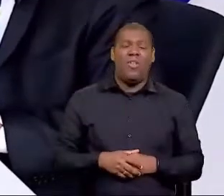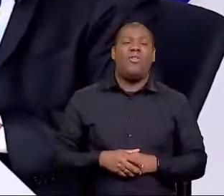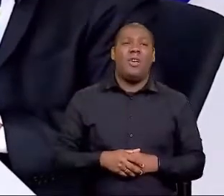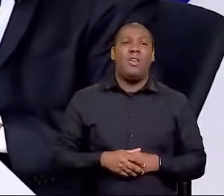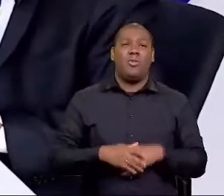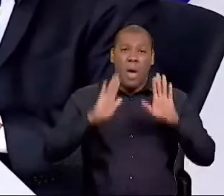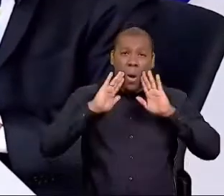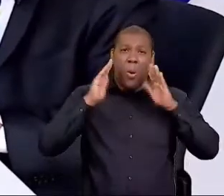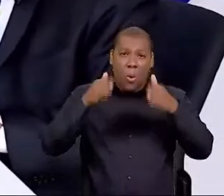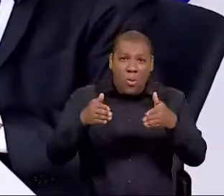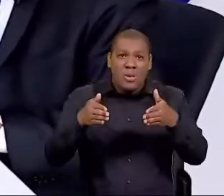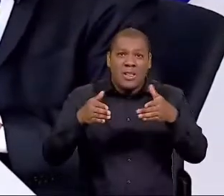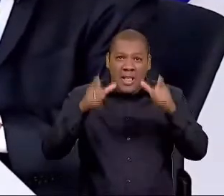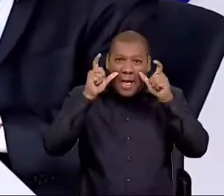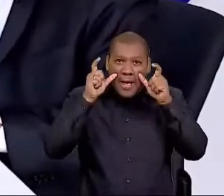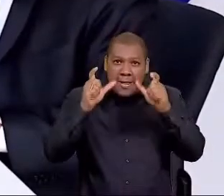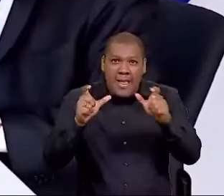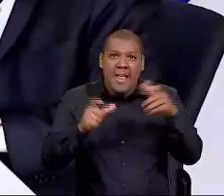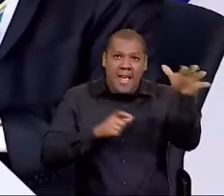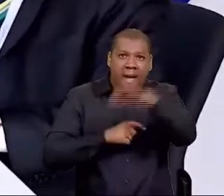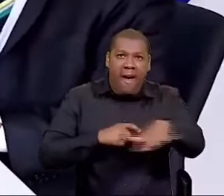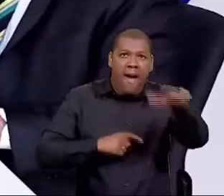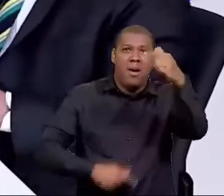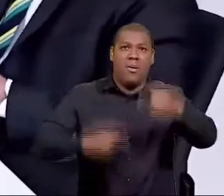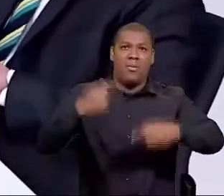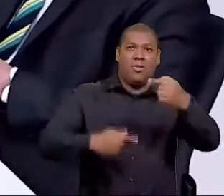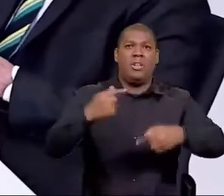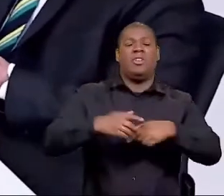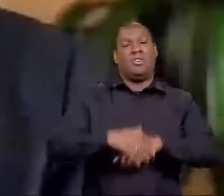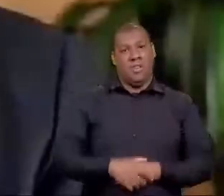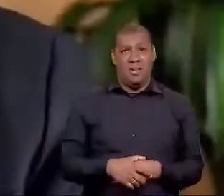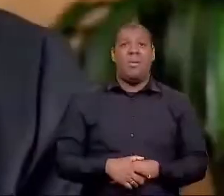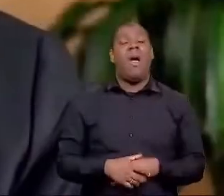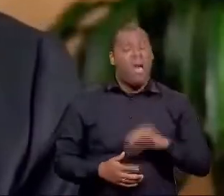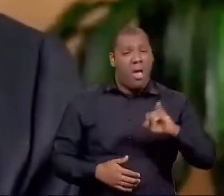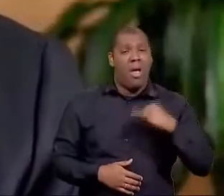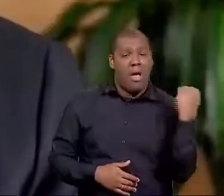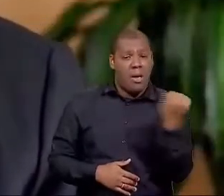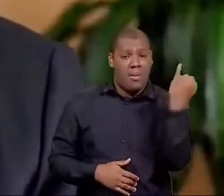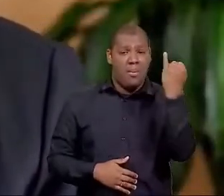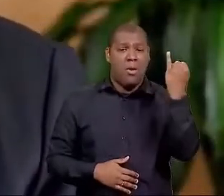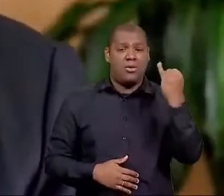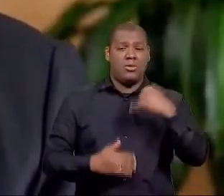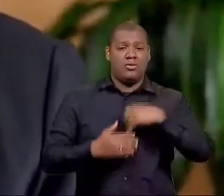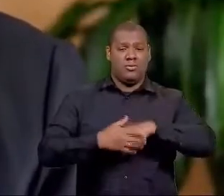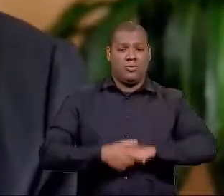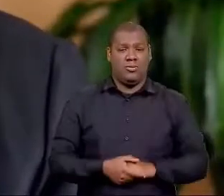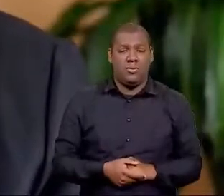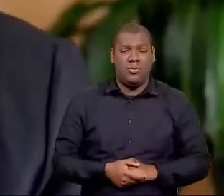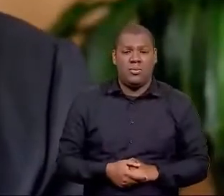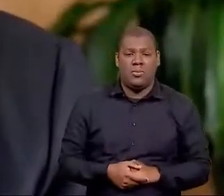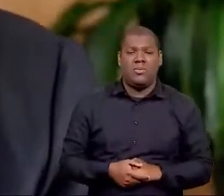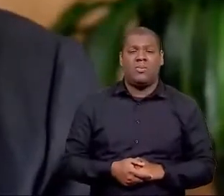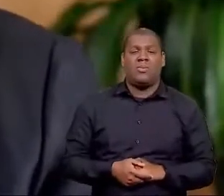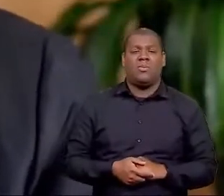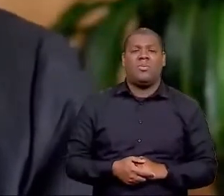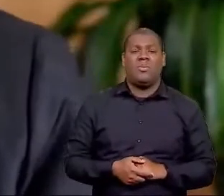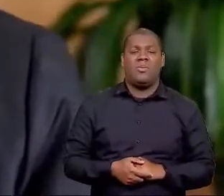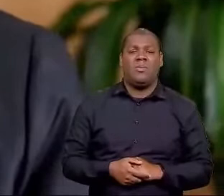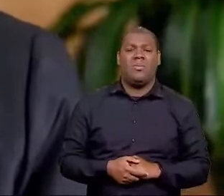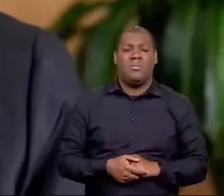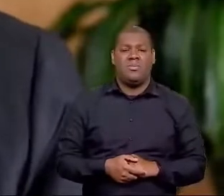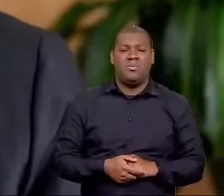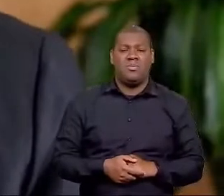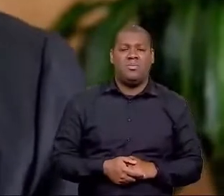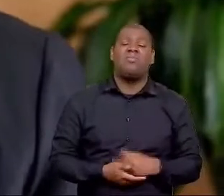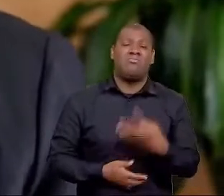afinal de contas, o mundo é política, né? Ô, Chuva, foi interessante porque o primeiro